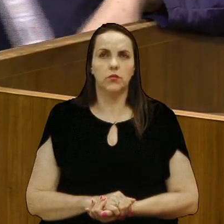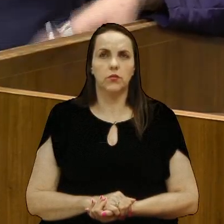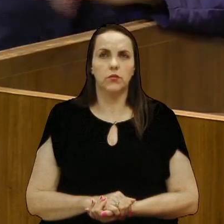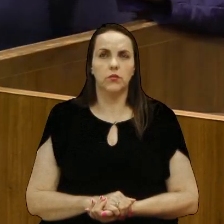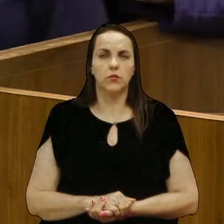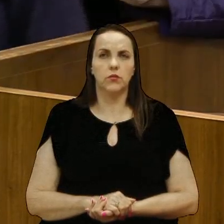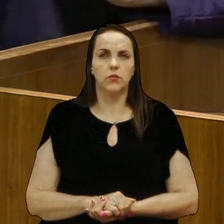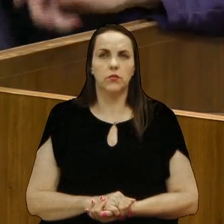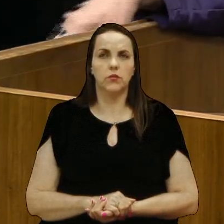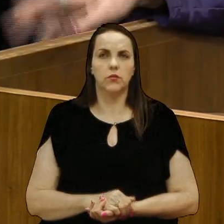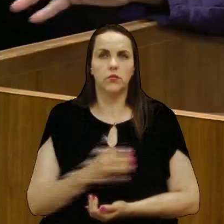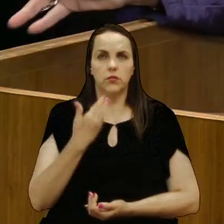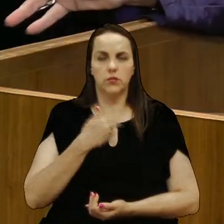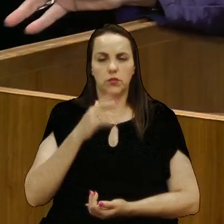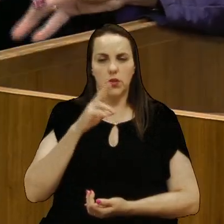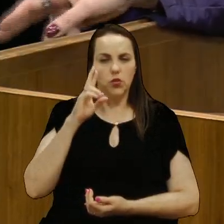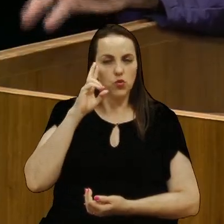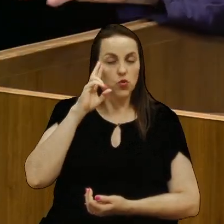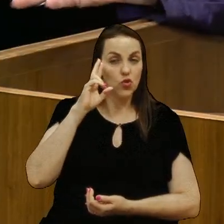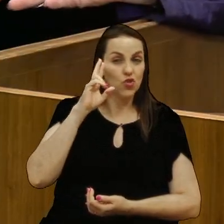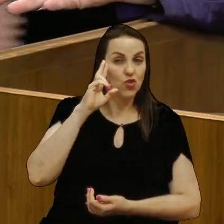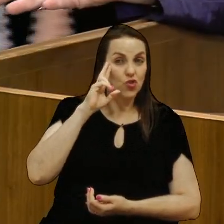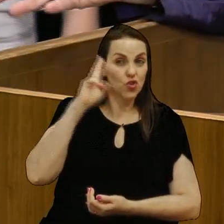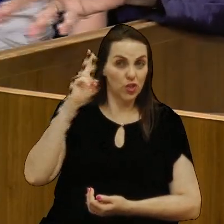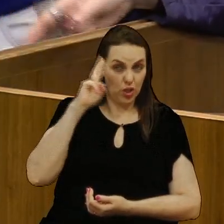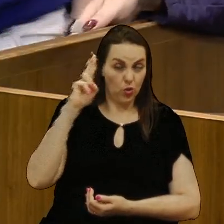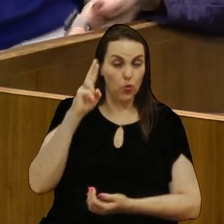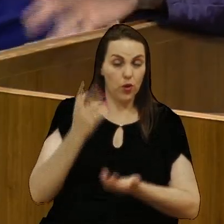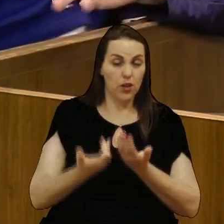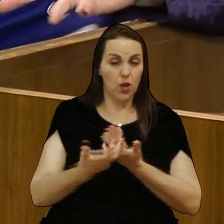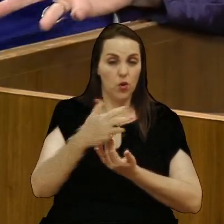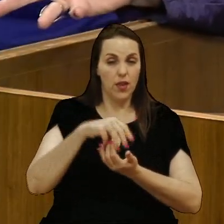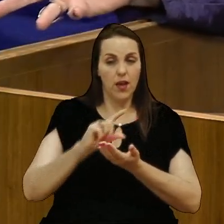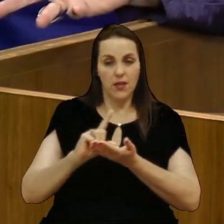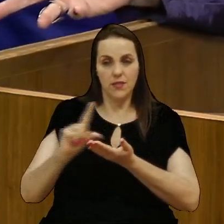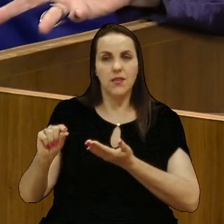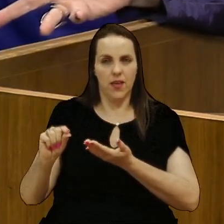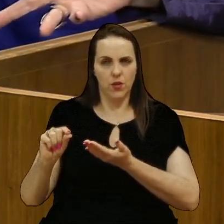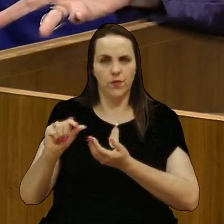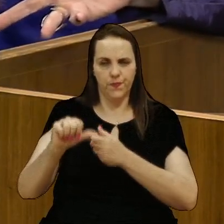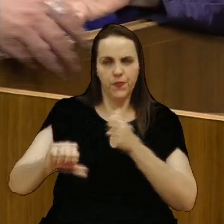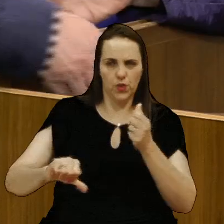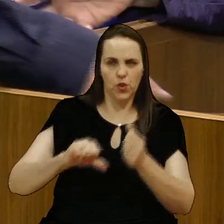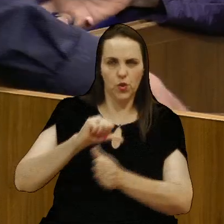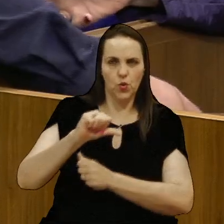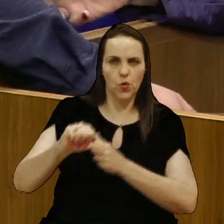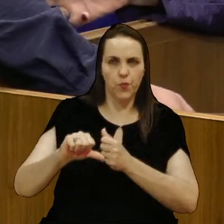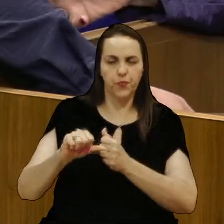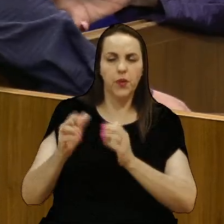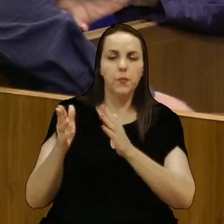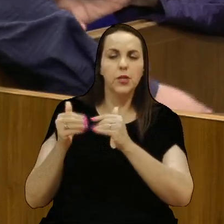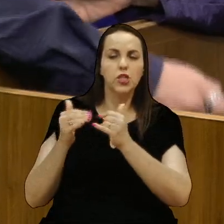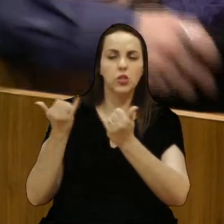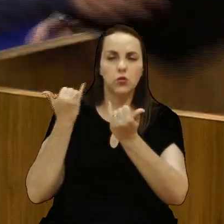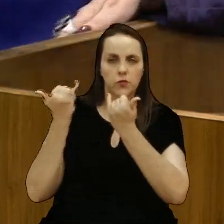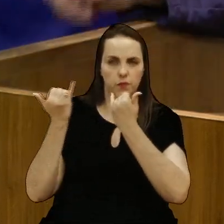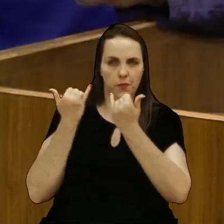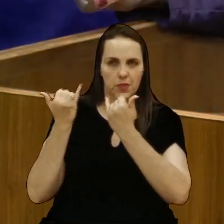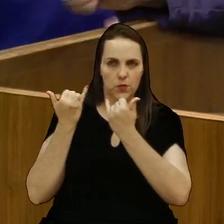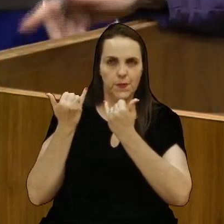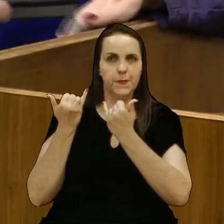diretora da Codeca sair ou ser trocada, nós fizemos um pedido de informação aqui